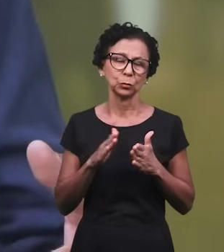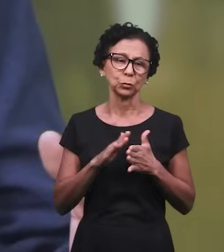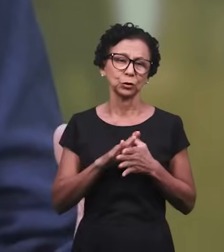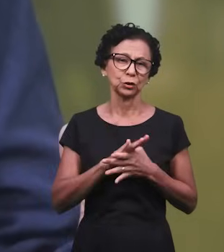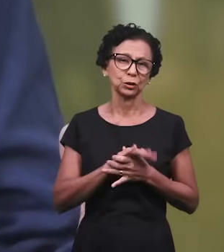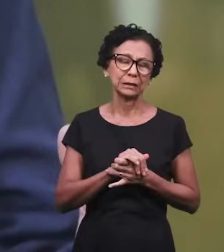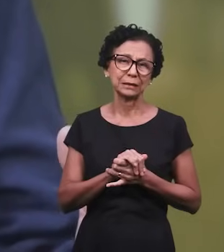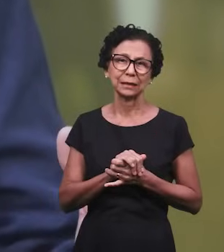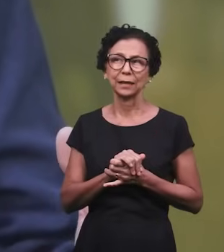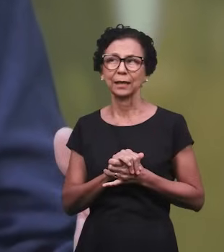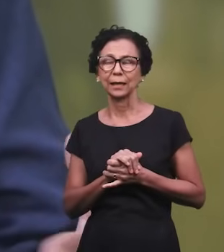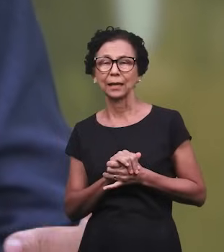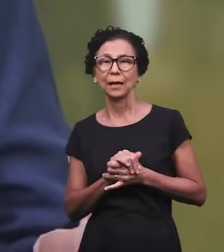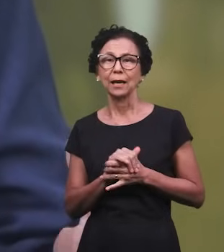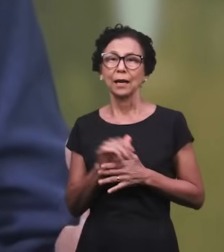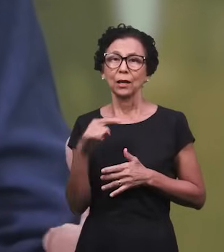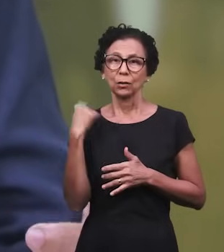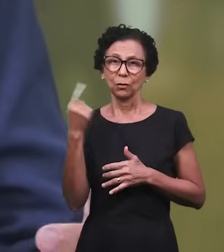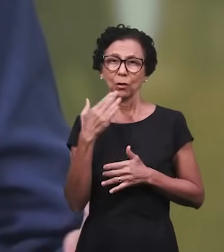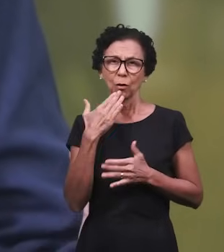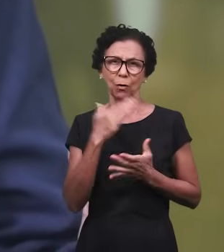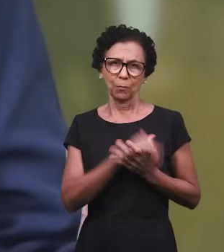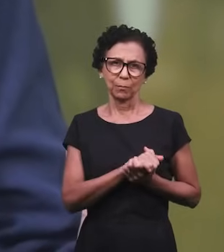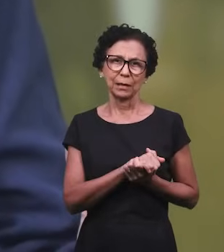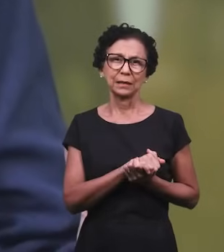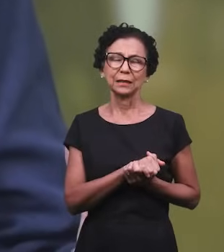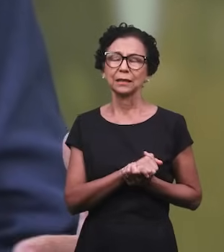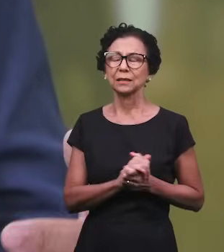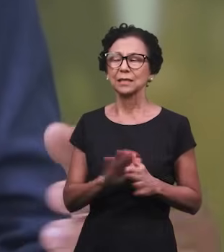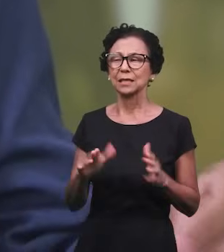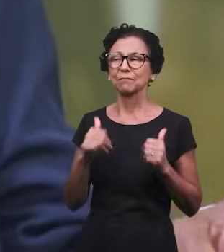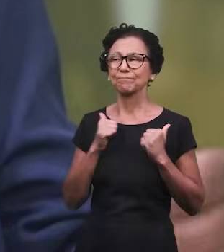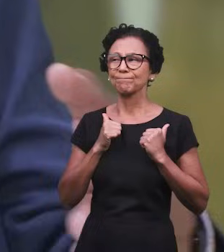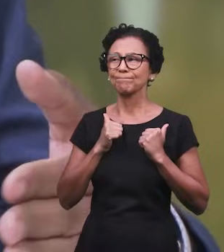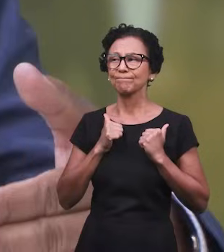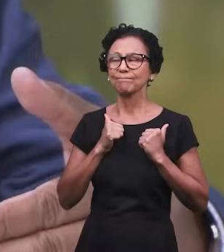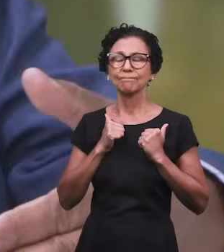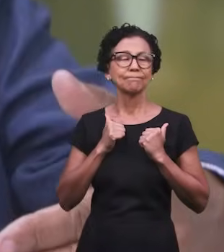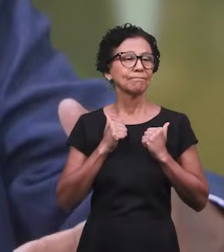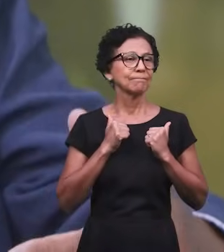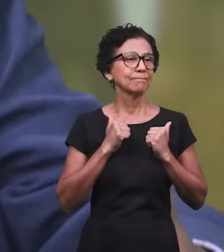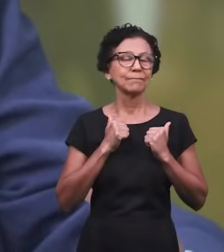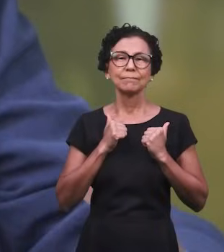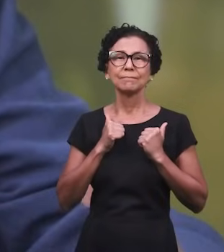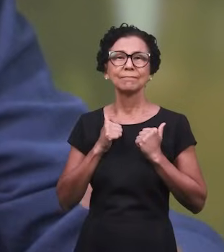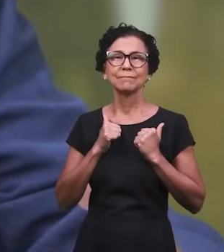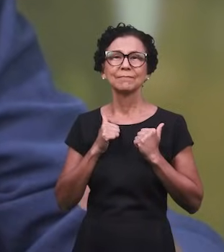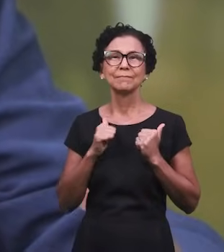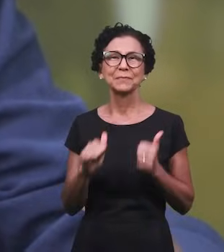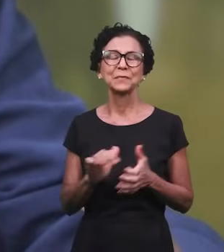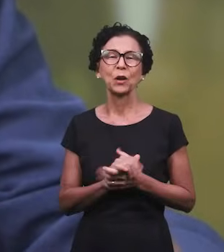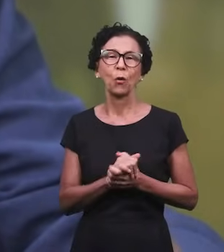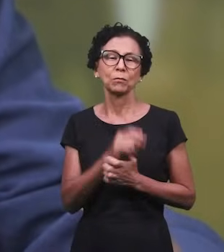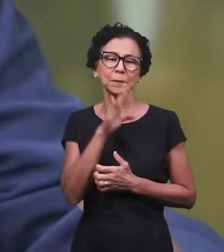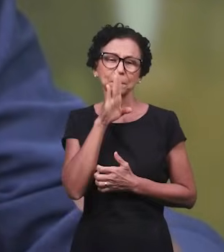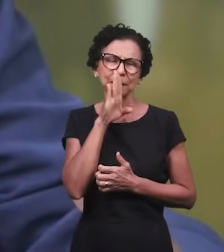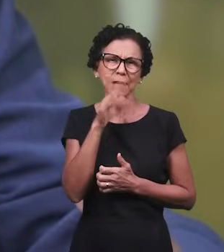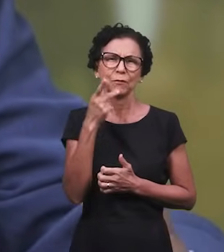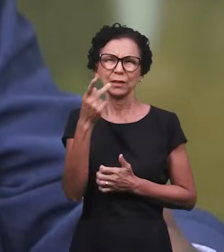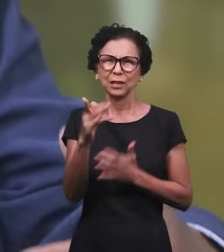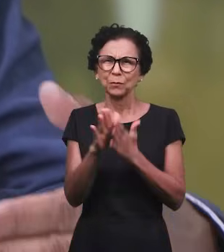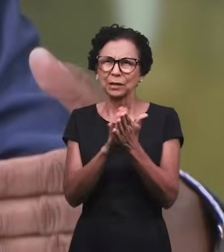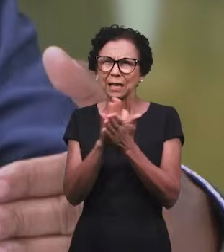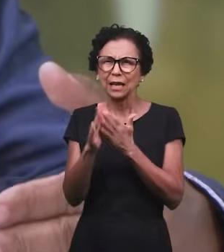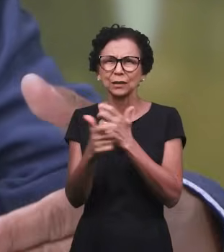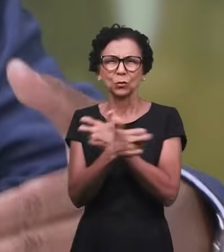você nós às vezes nós Como marido nos omitimos até para tomar até para para que a esposa se Tranquilize mais